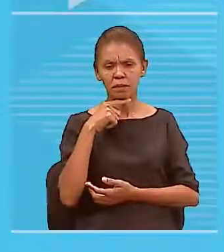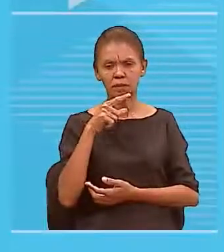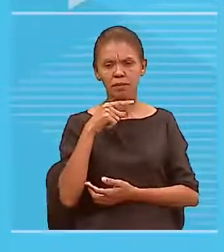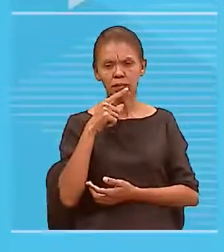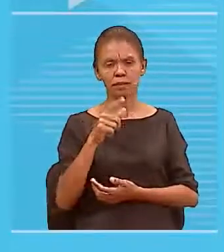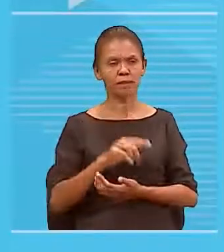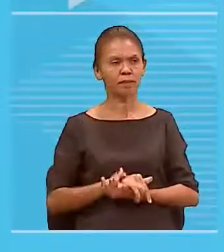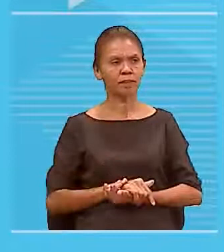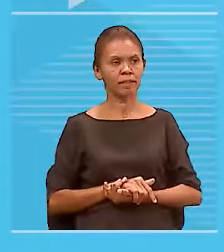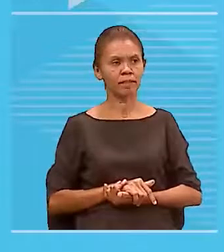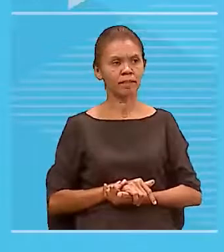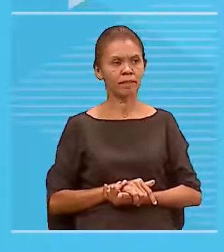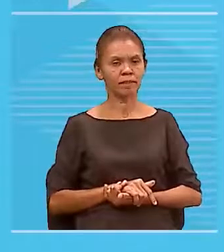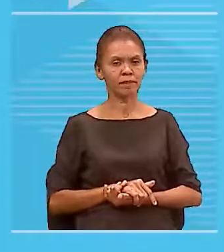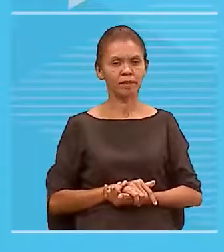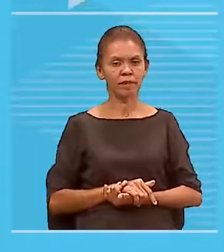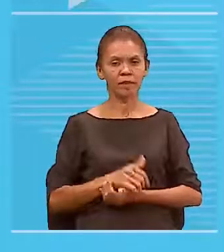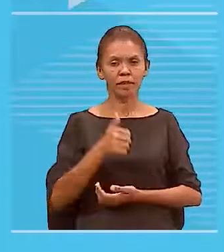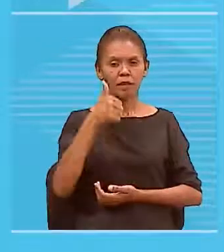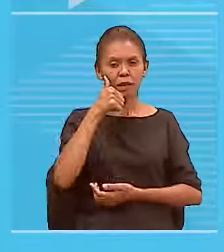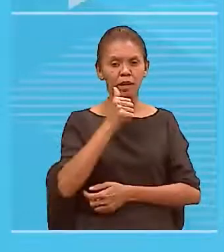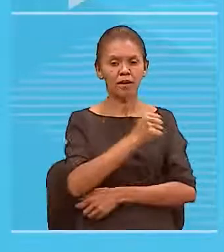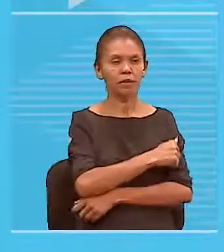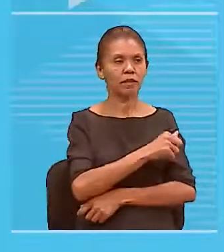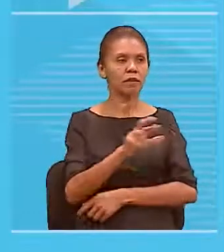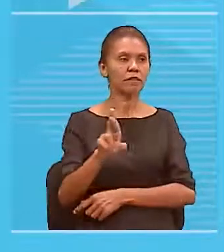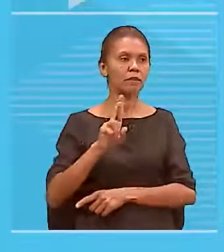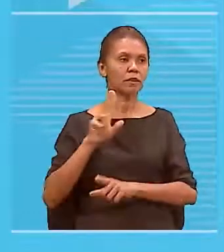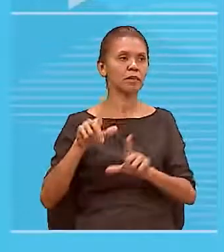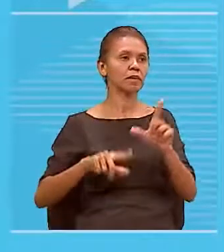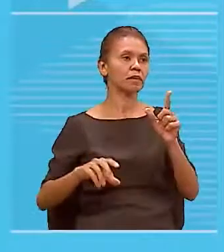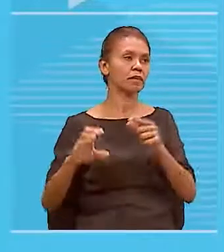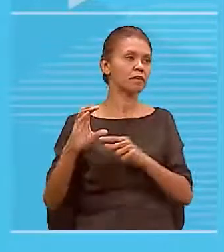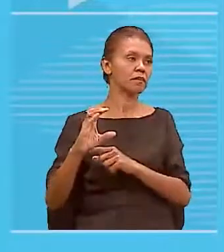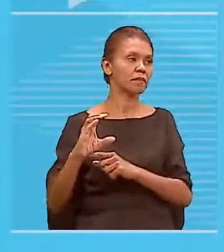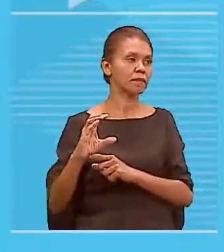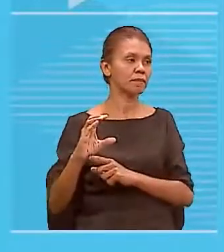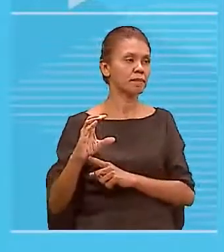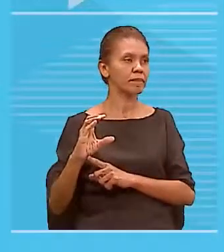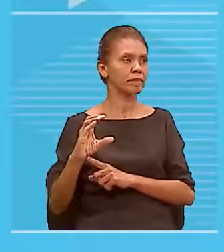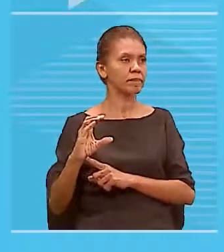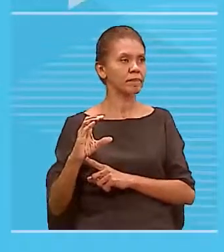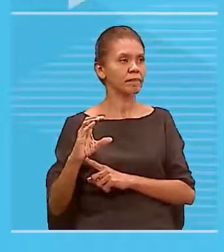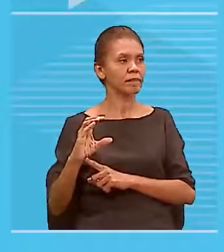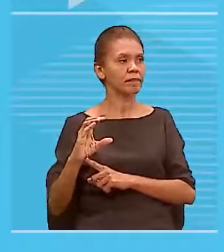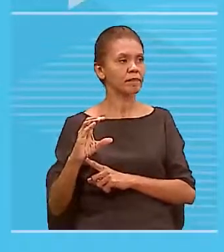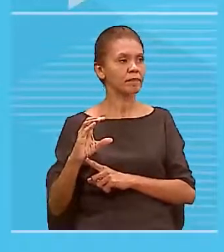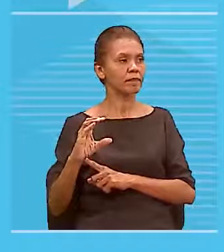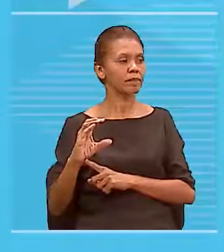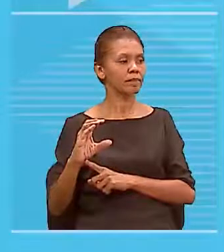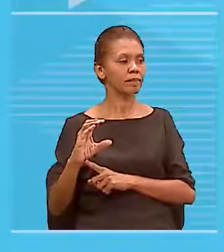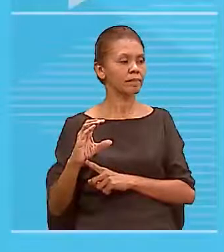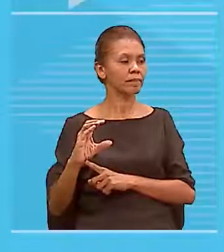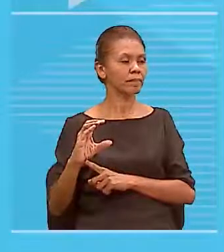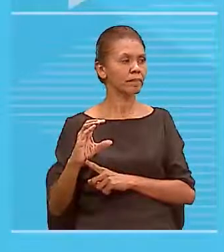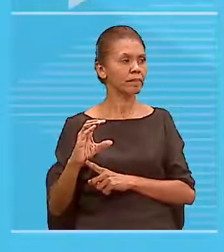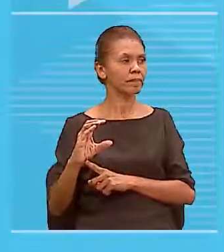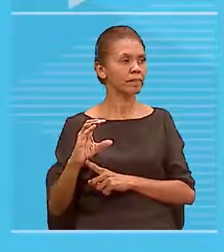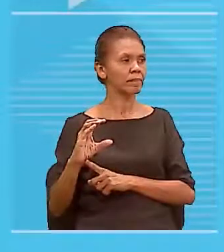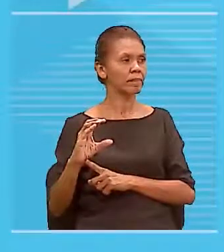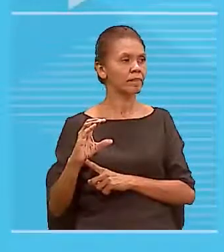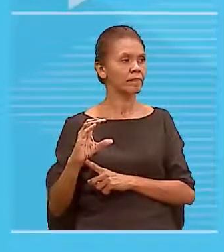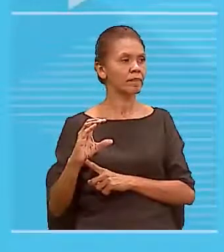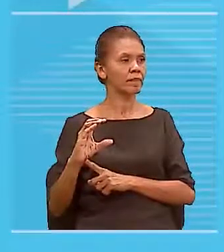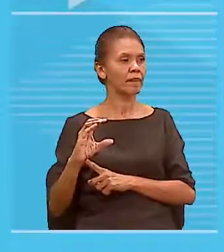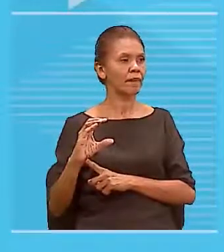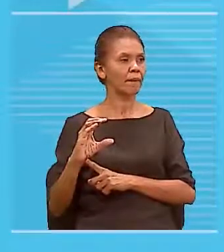você vai de letra C Adriana ok Adriana disse que vai de letra C a letra c o que deixou o pai